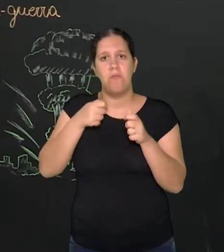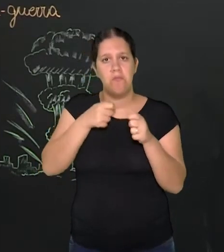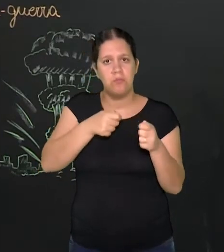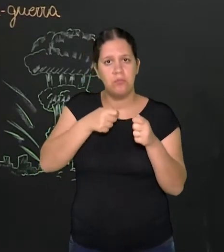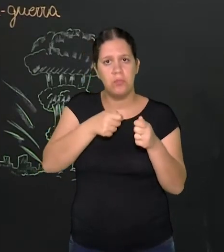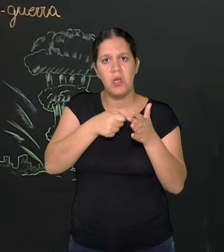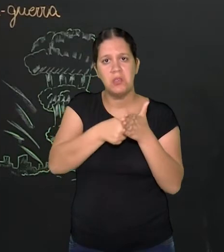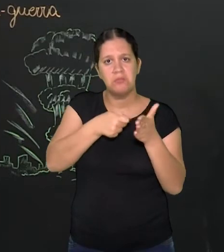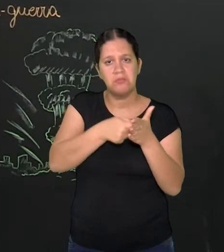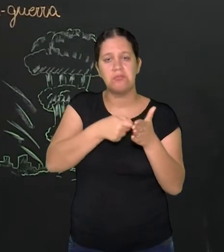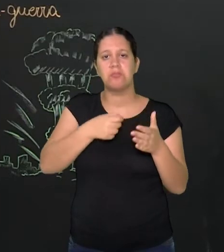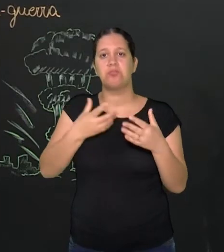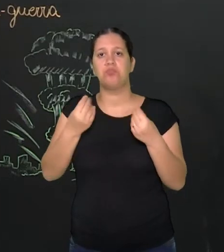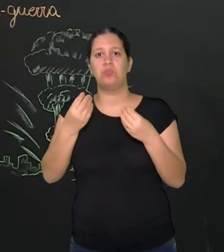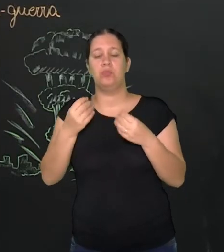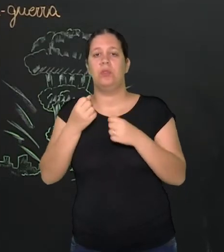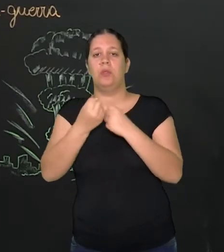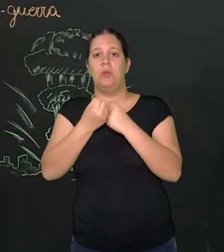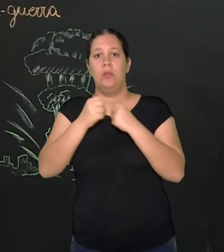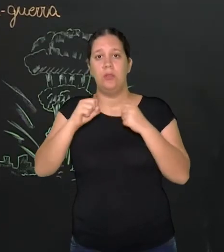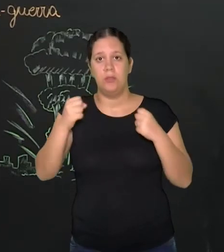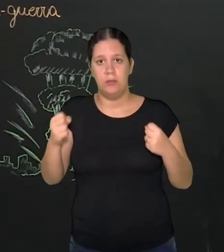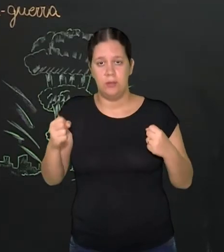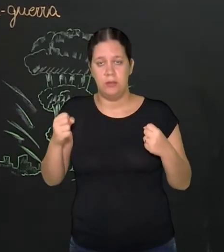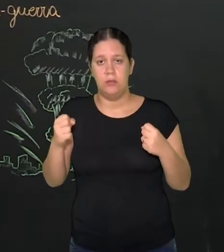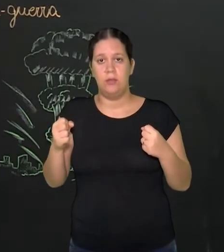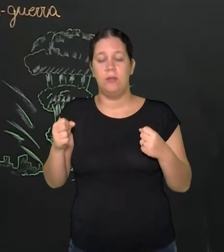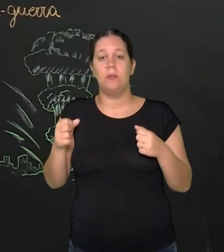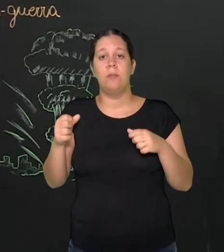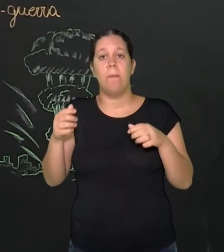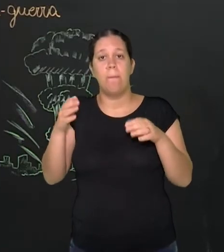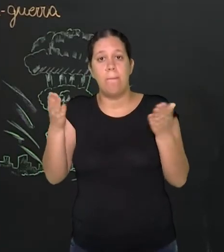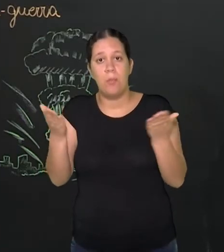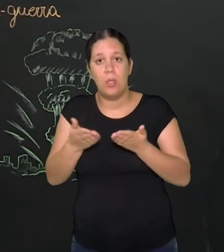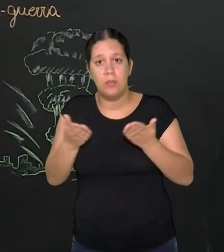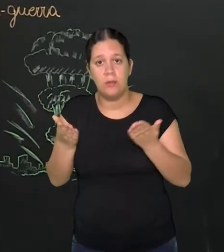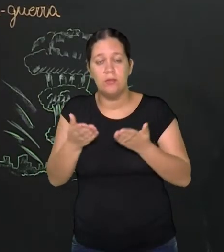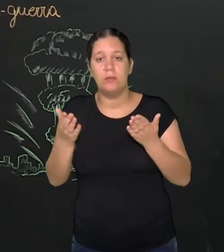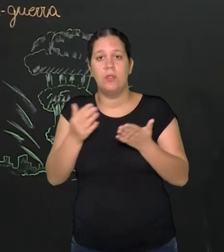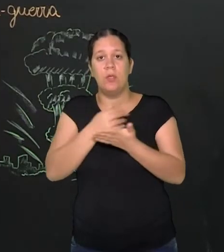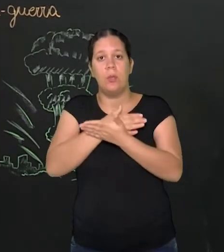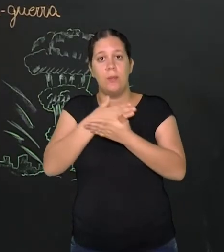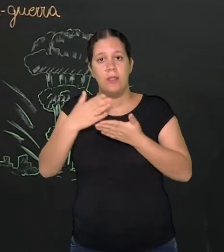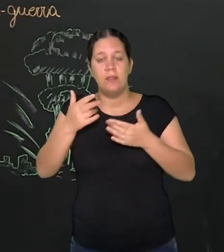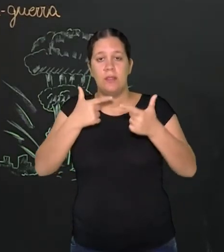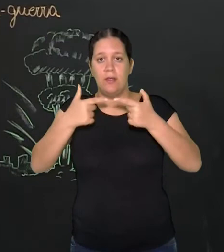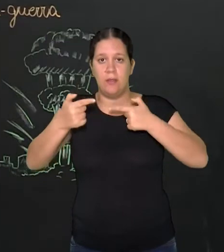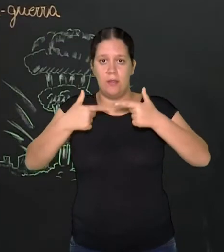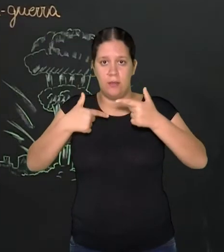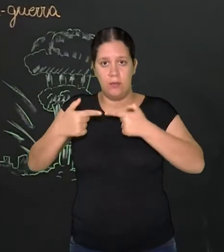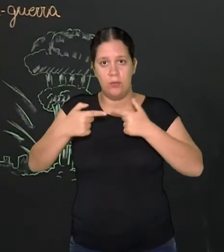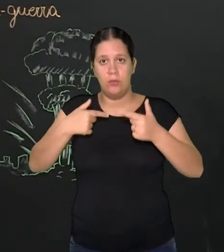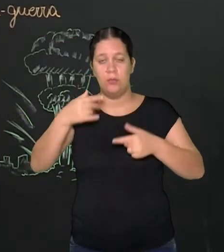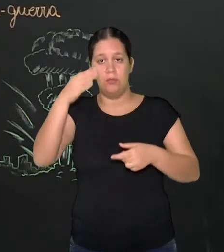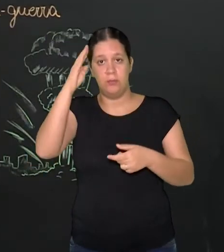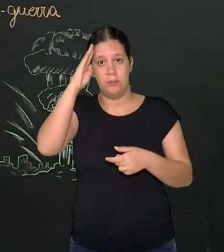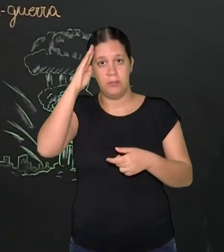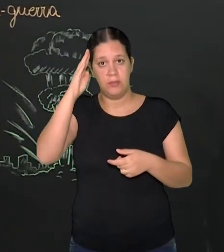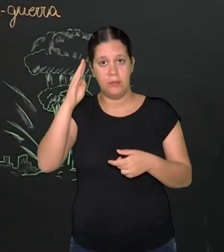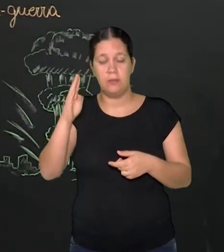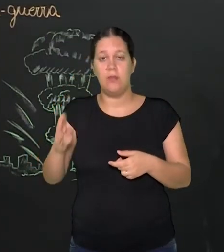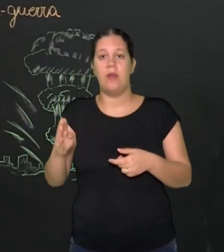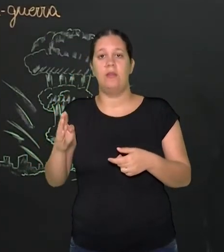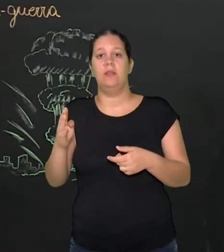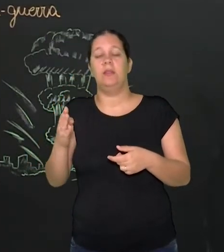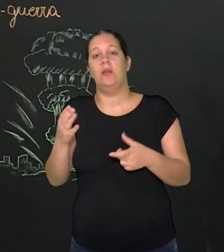uma provocação muito grande. Tá certo? Nesse momento começa a guerra na Europa e os principais